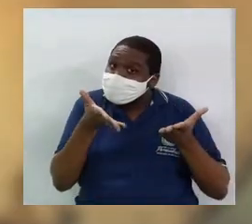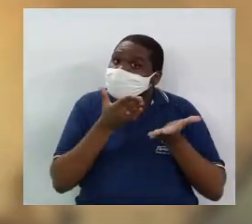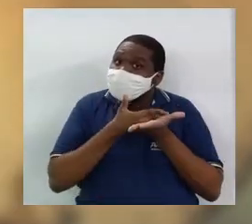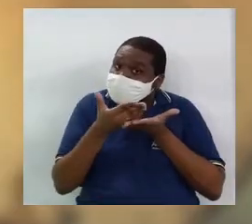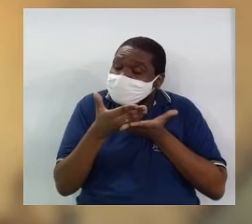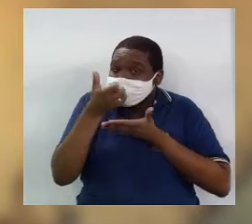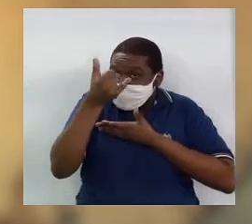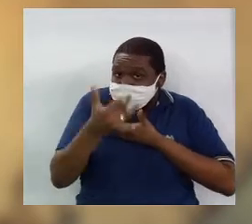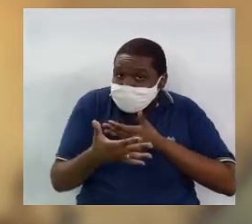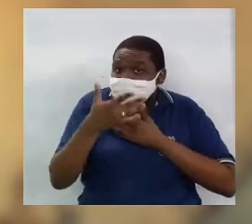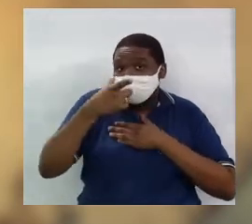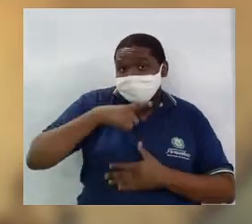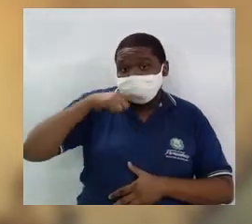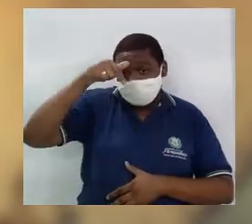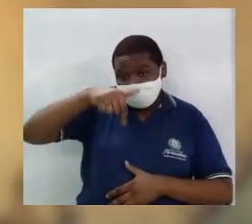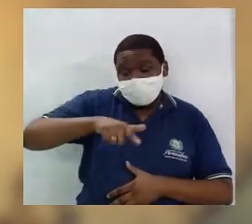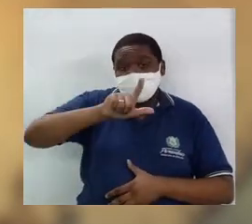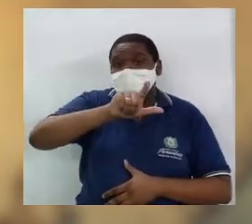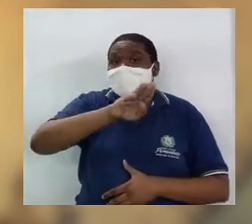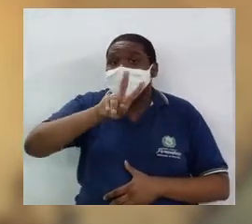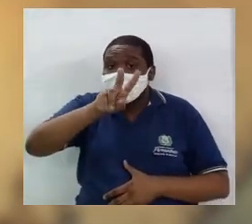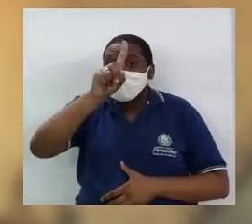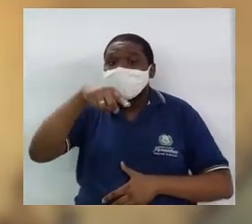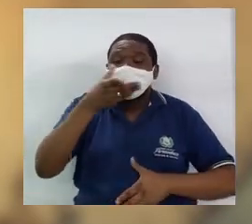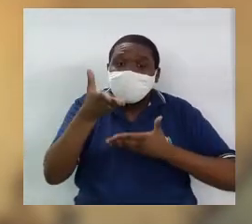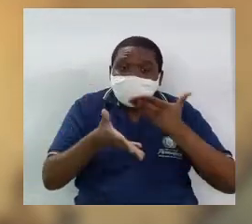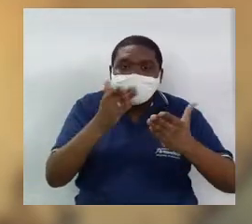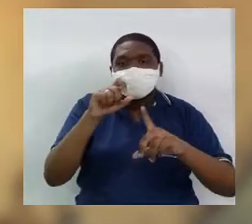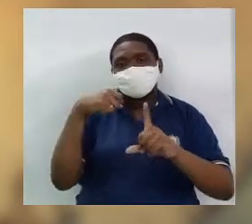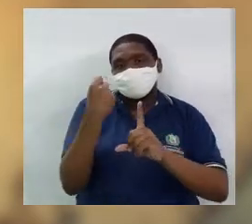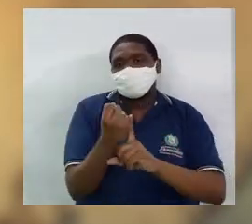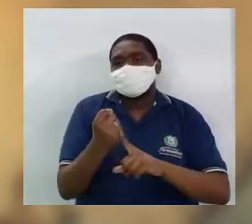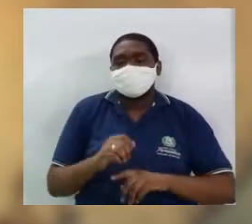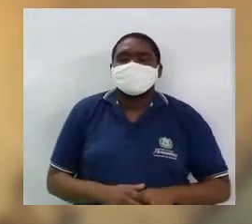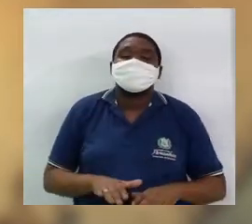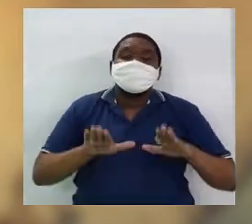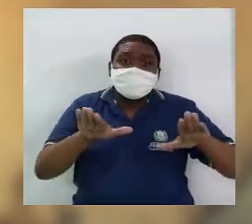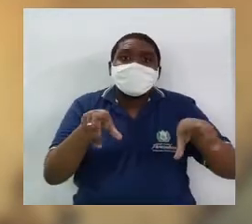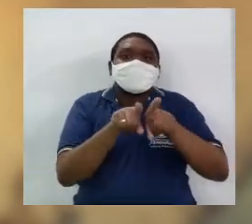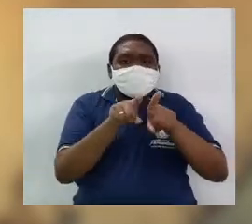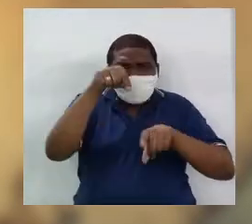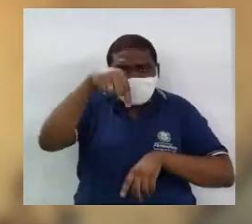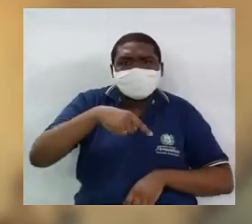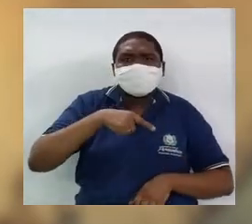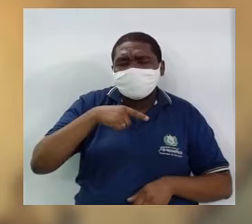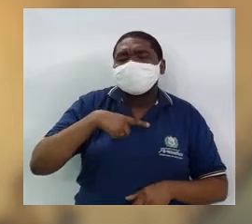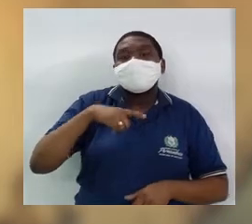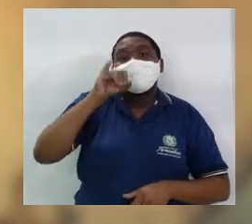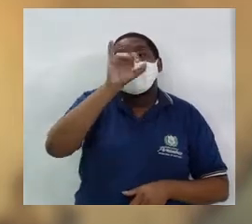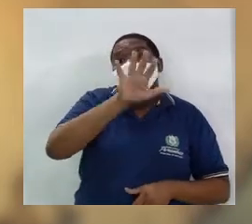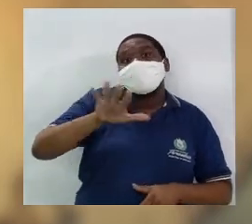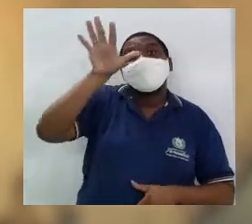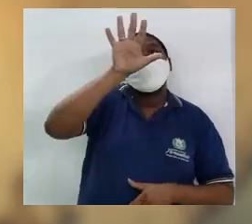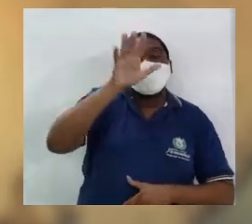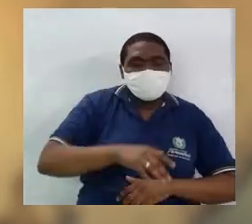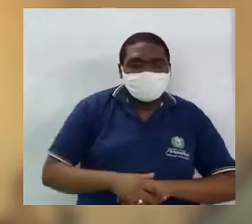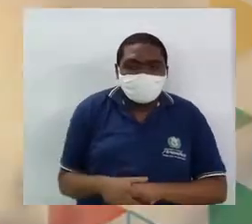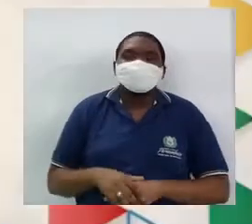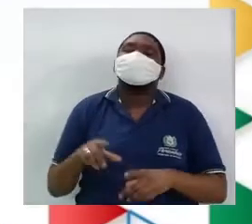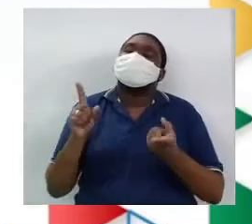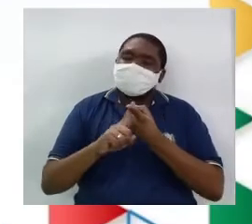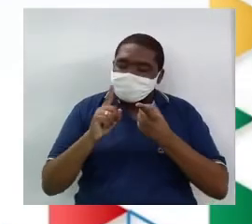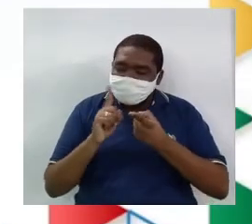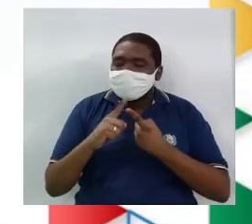que é a LBV de assistência social, certo? Mas nós também temos a questão internacional. Vamos ver?